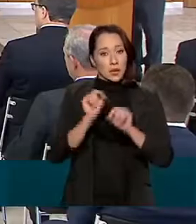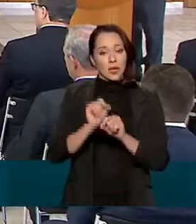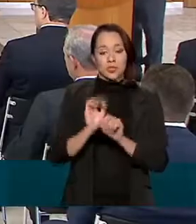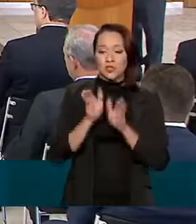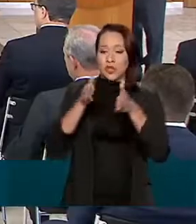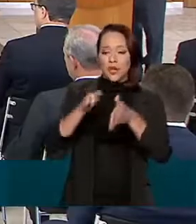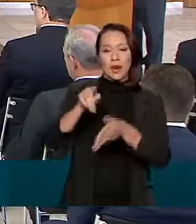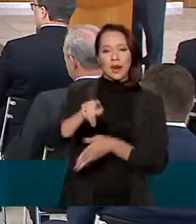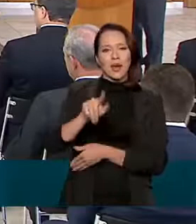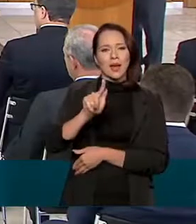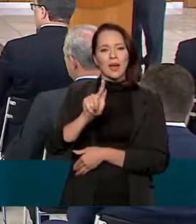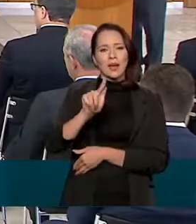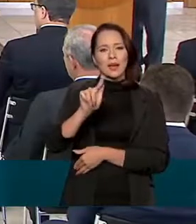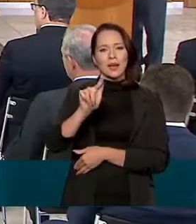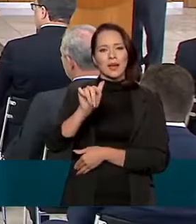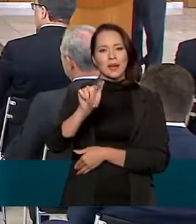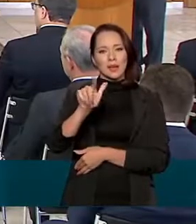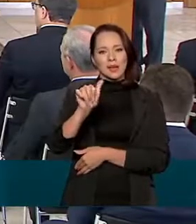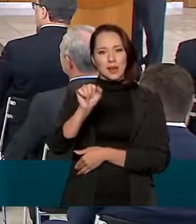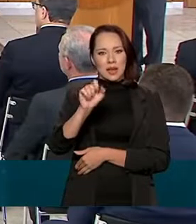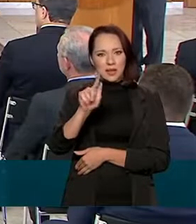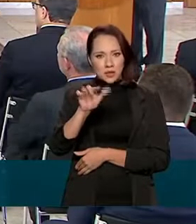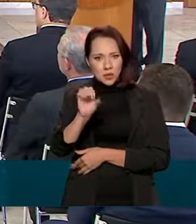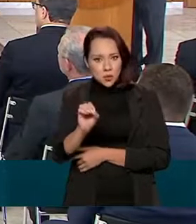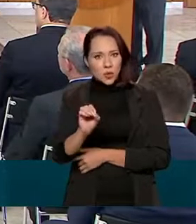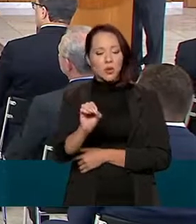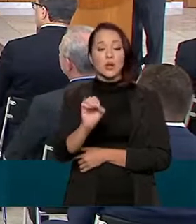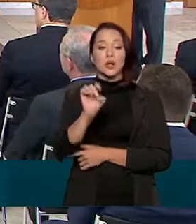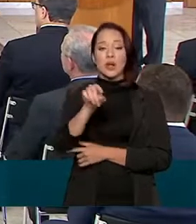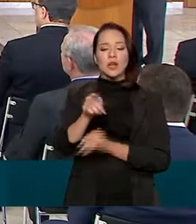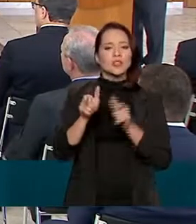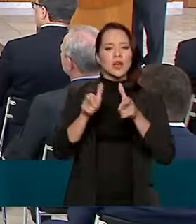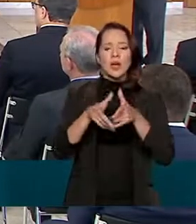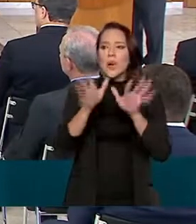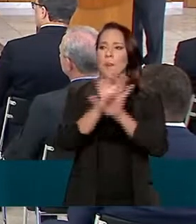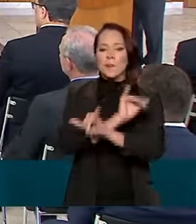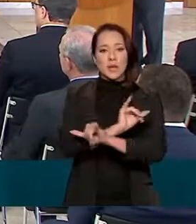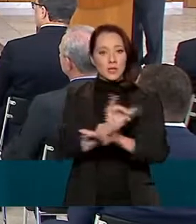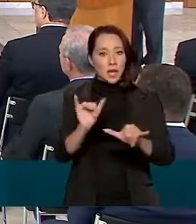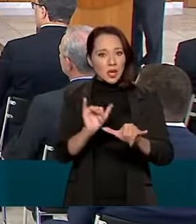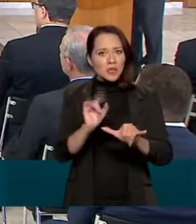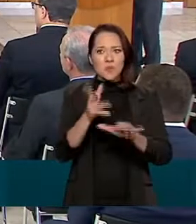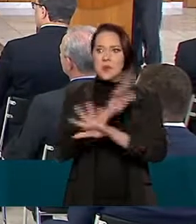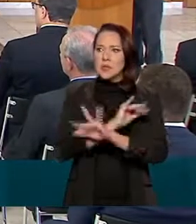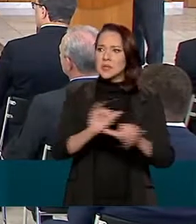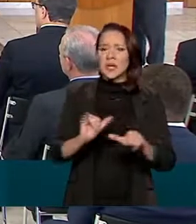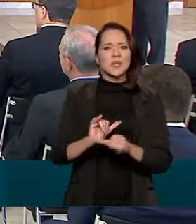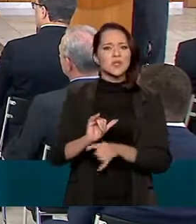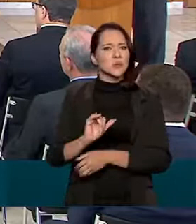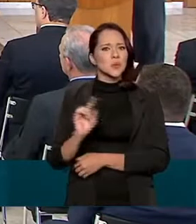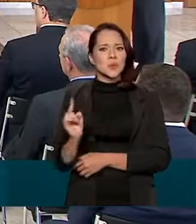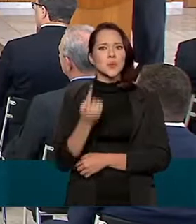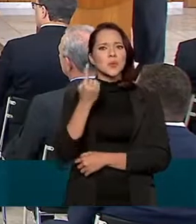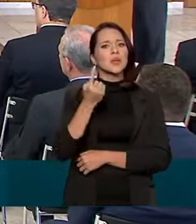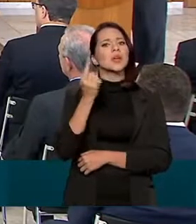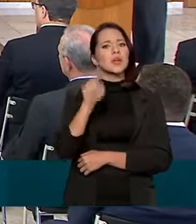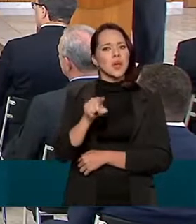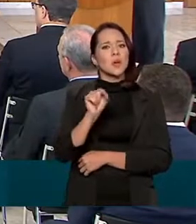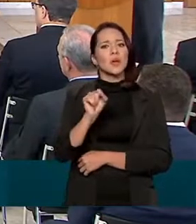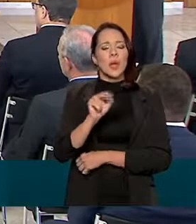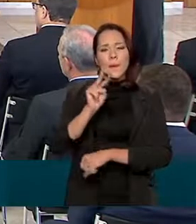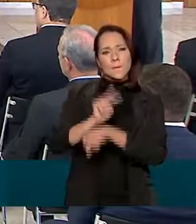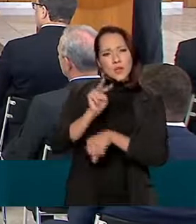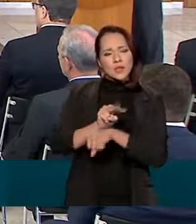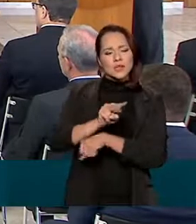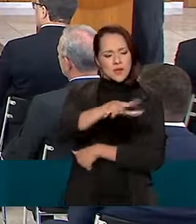Glasgow los países de la región amazónica como mensagem uma mensagem inequívoca de proteger